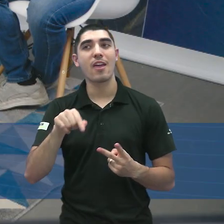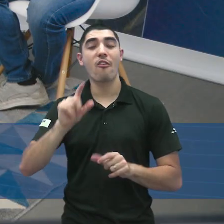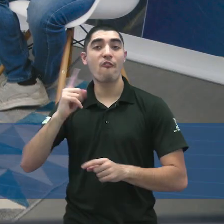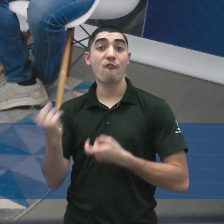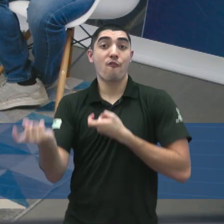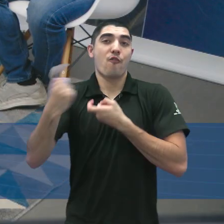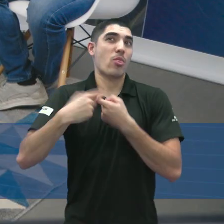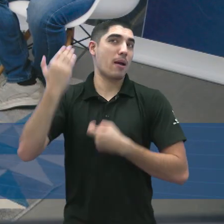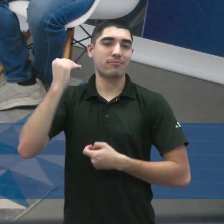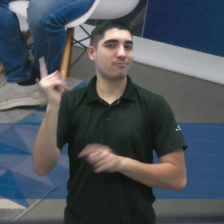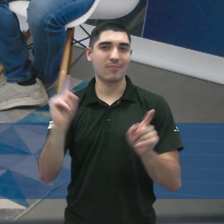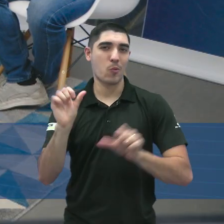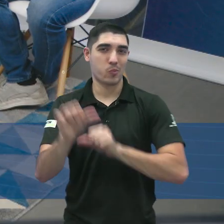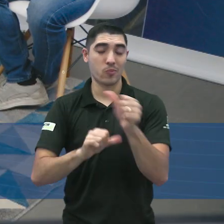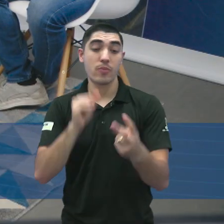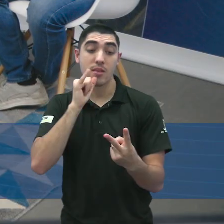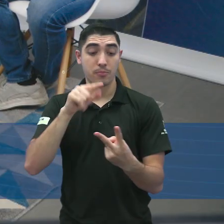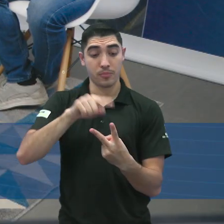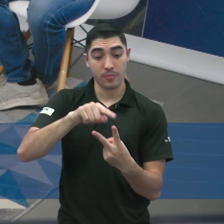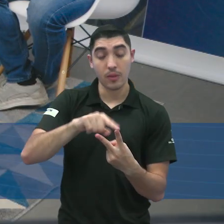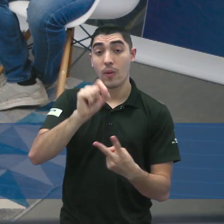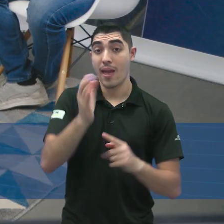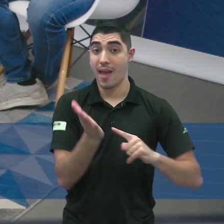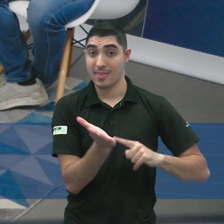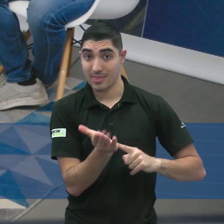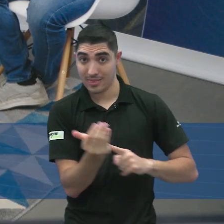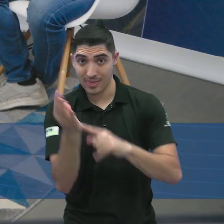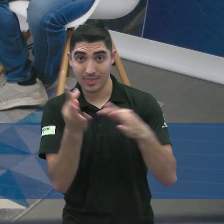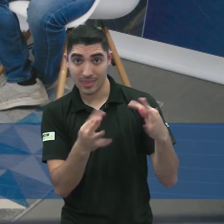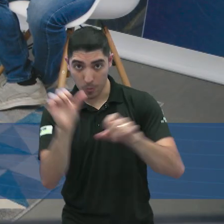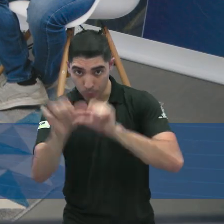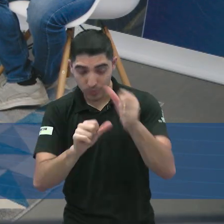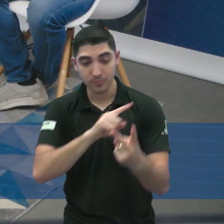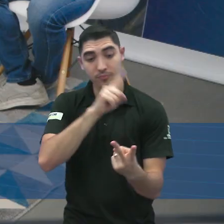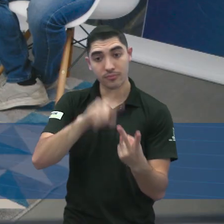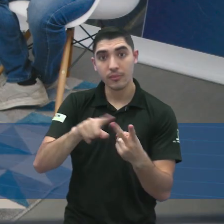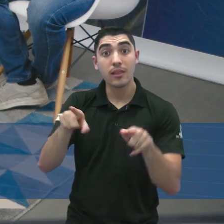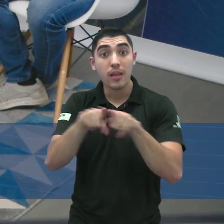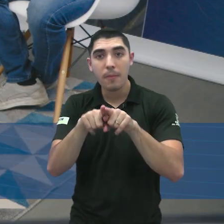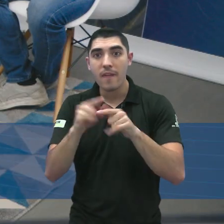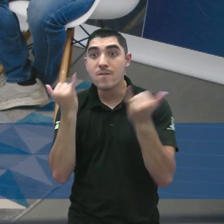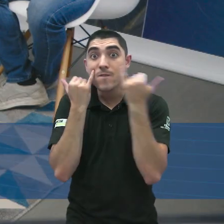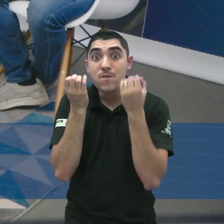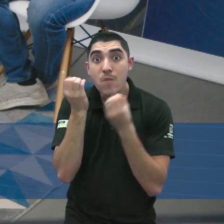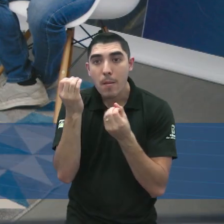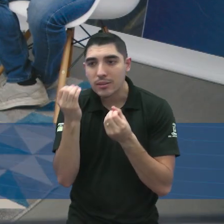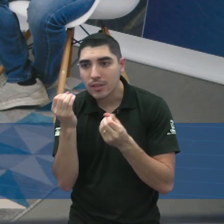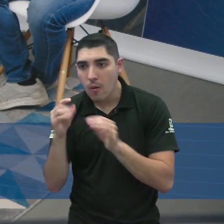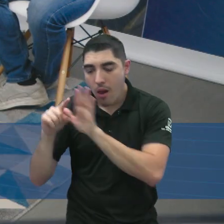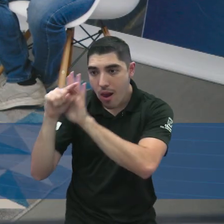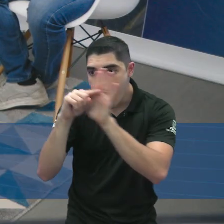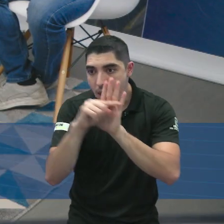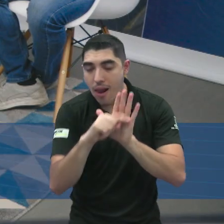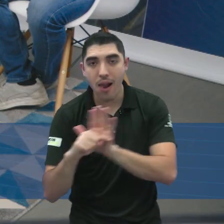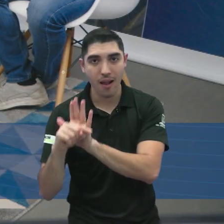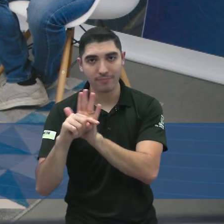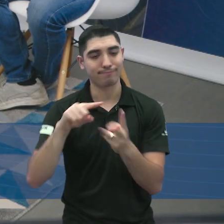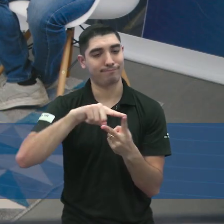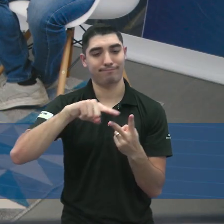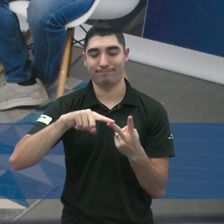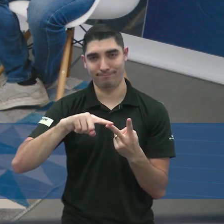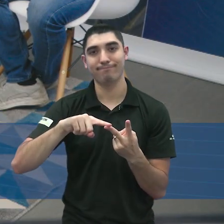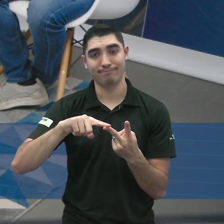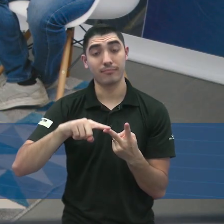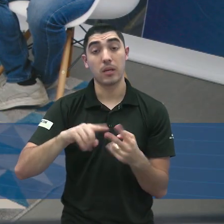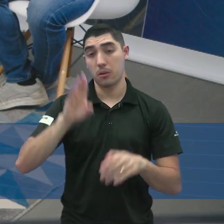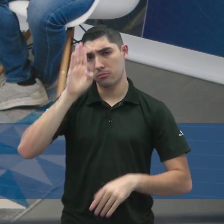nos hábitos de consumo também e as mudanças tecnológicas que acontecem na sociedade. Acho que já é claro, né, que as